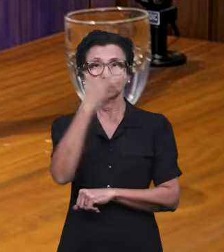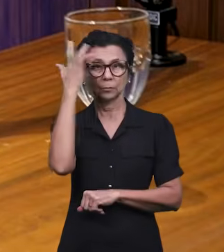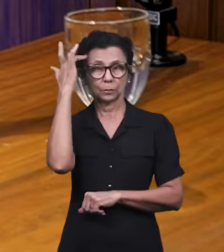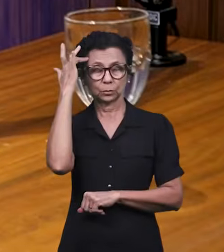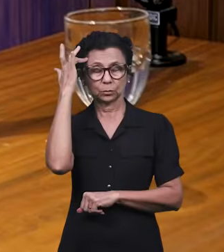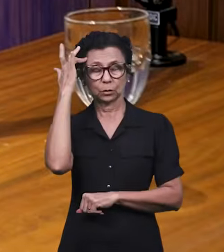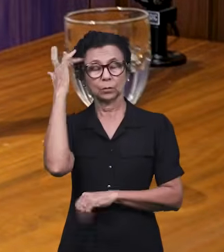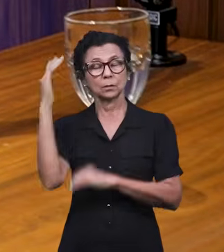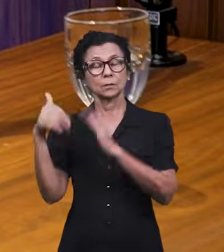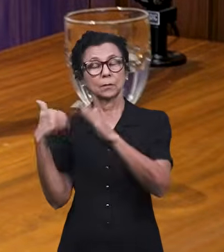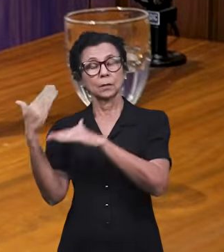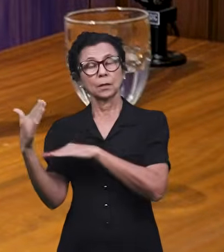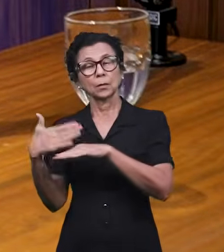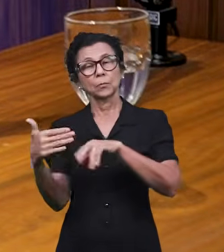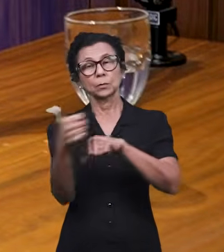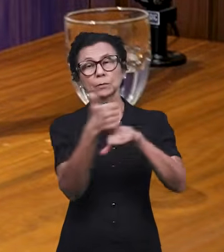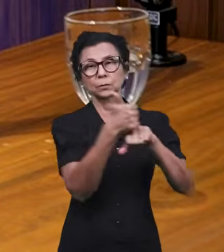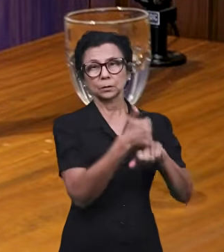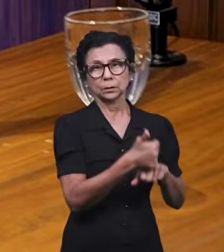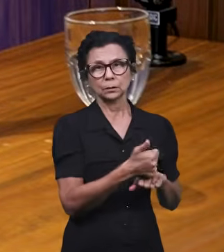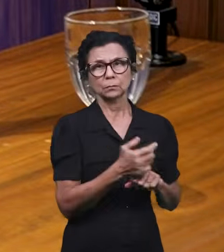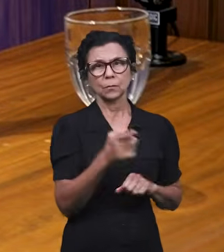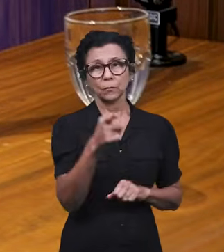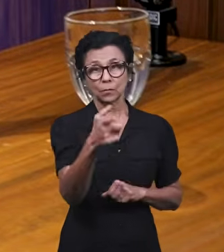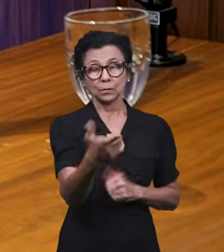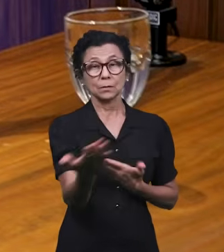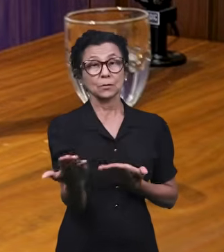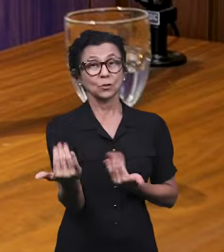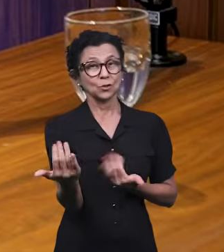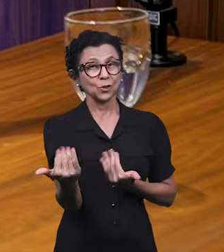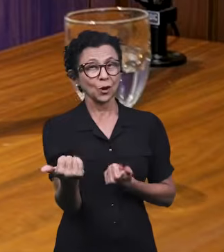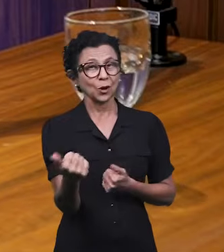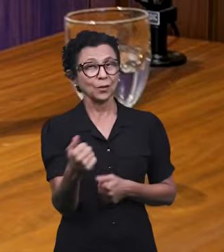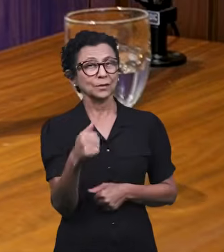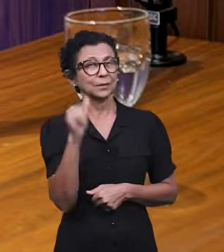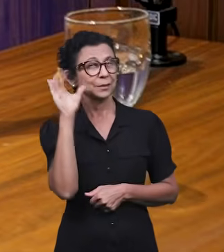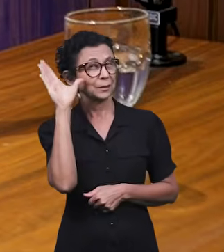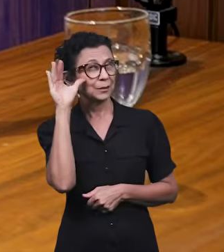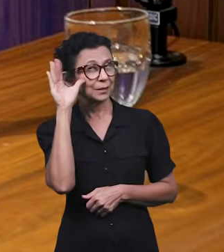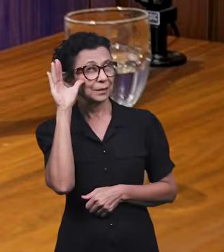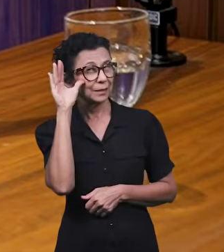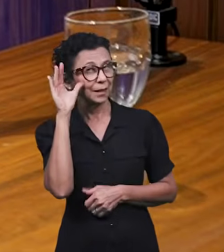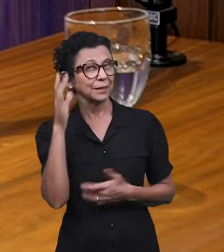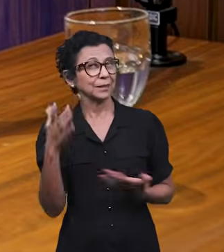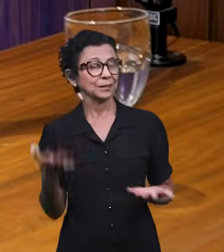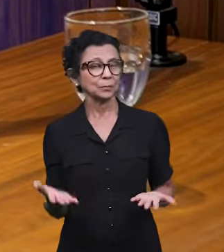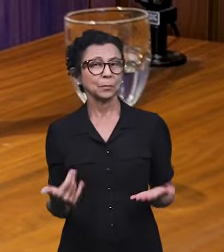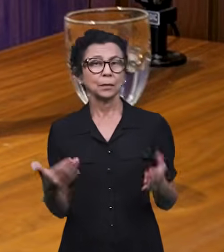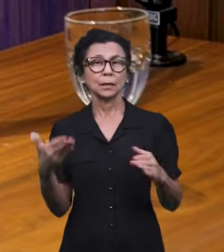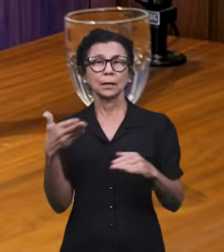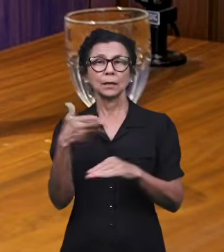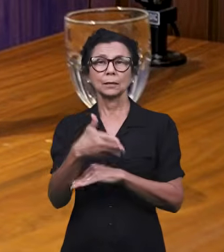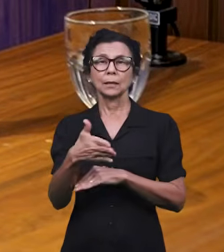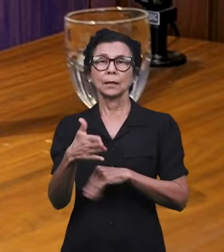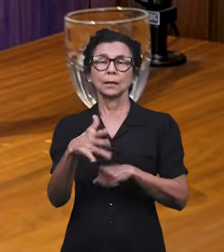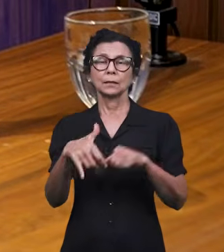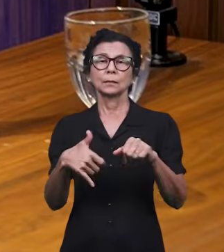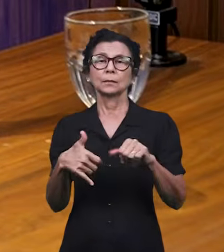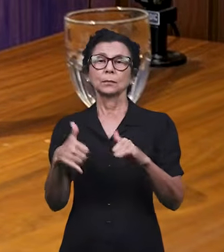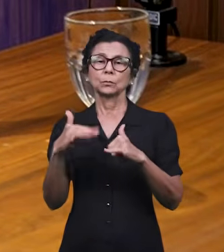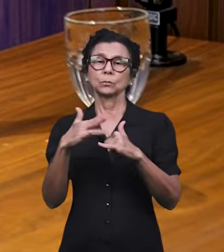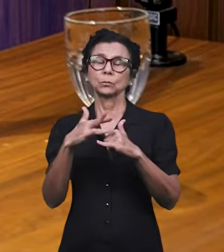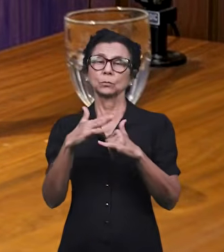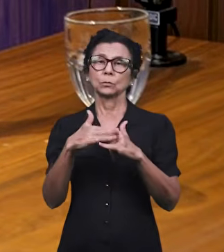desenvolvido na sua vida profissional. Você que é jovem, você que tem essa curiosidade, pode acessar o canal e já